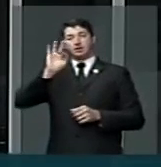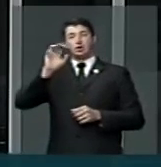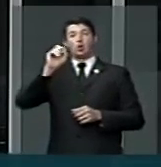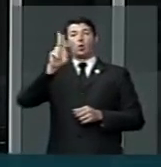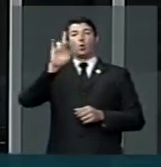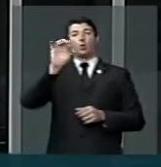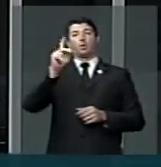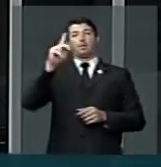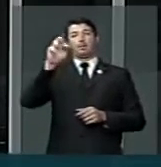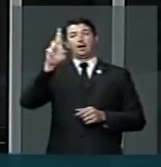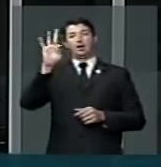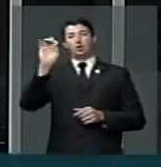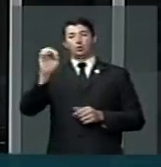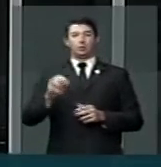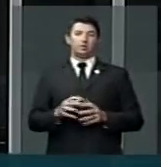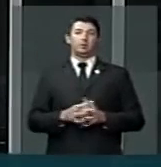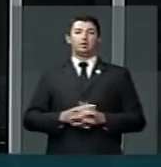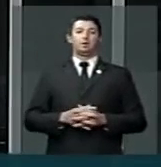Preto.